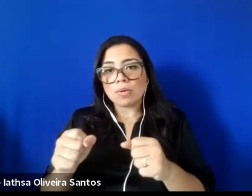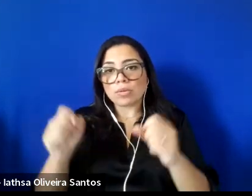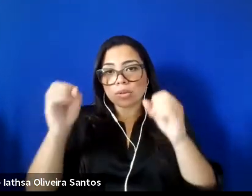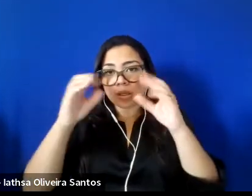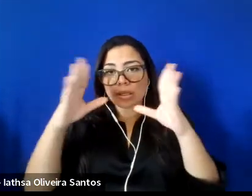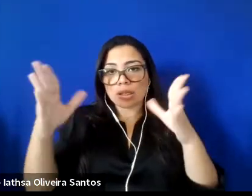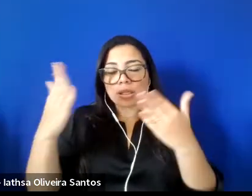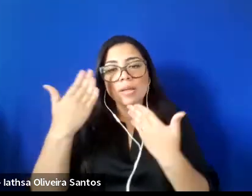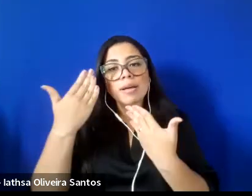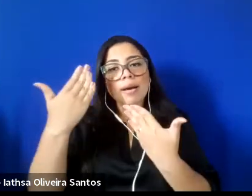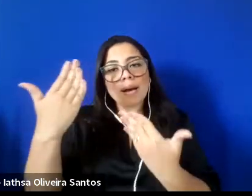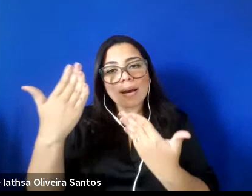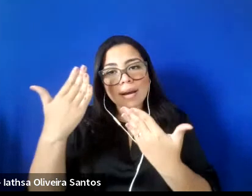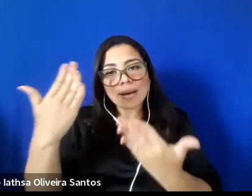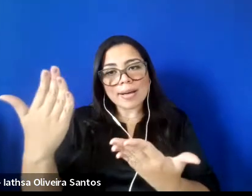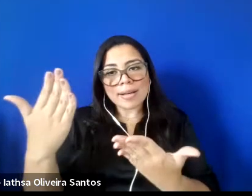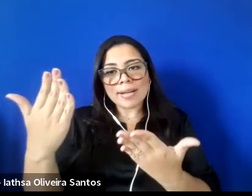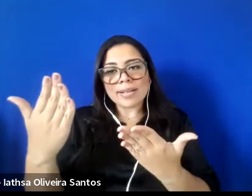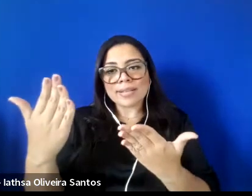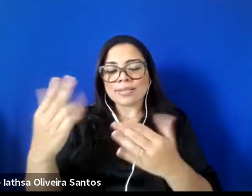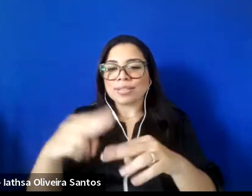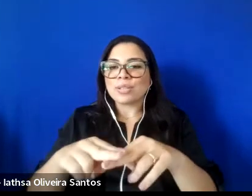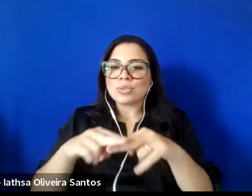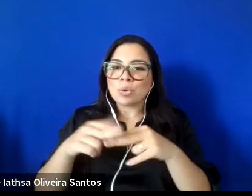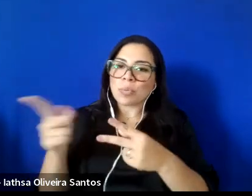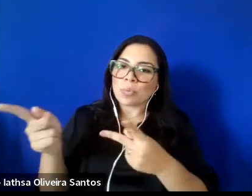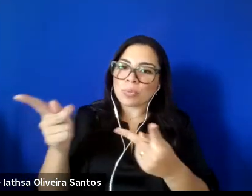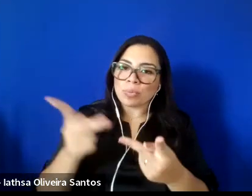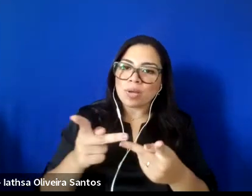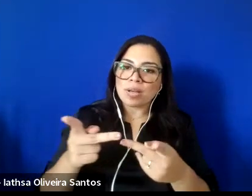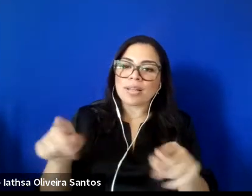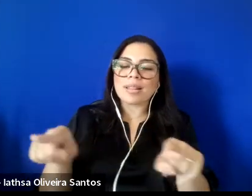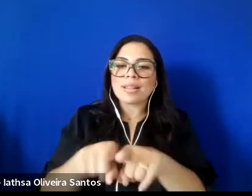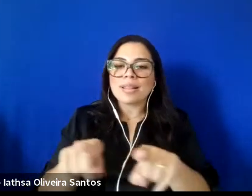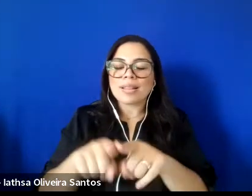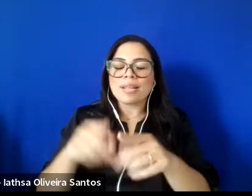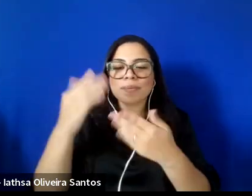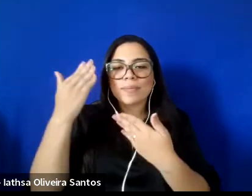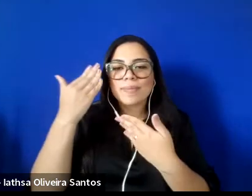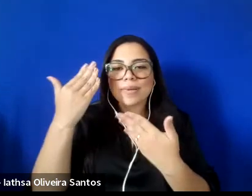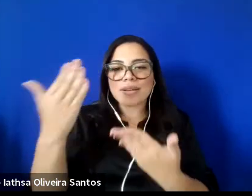Eu agradeço a oportunidade e queria agradecer